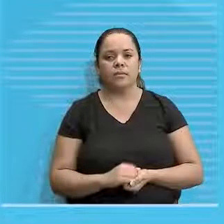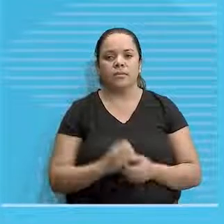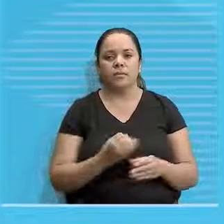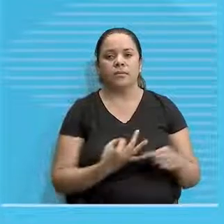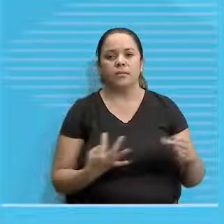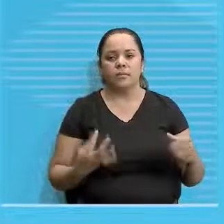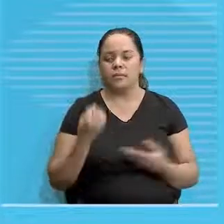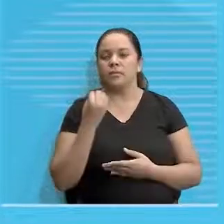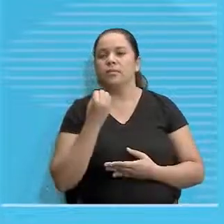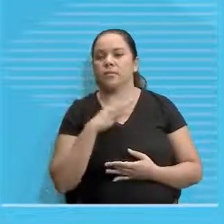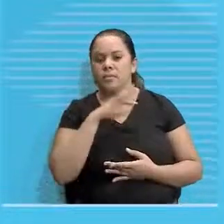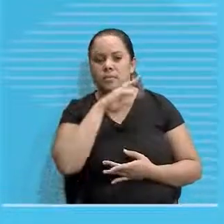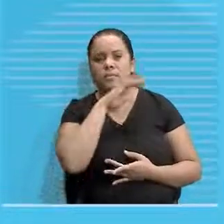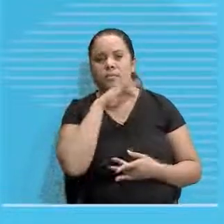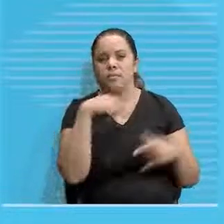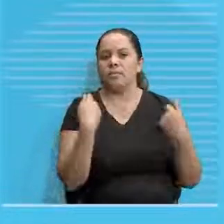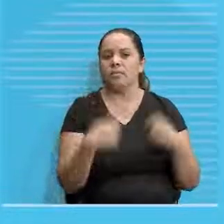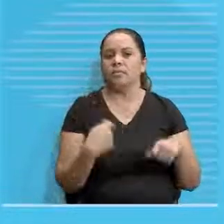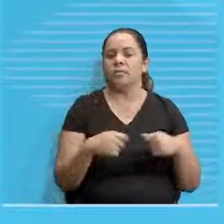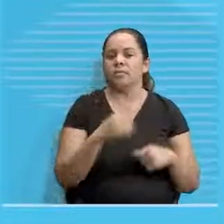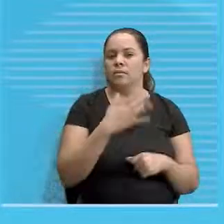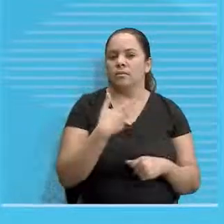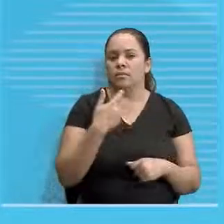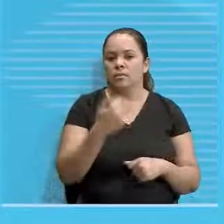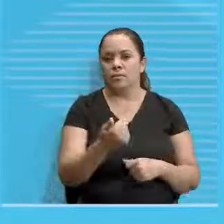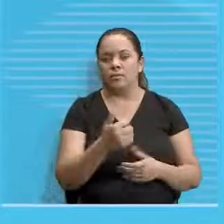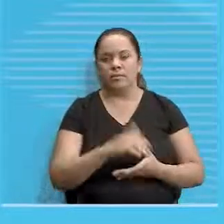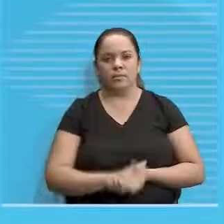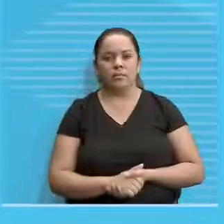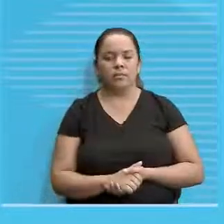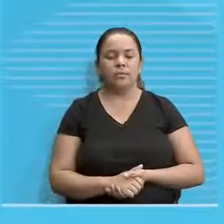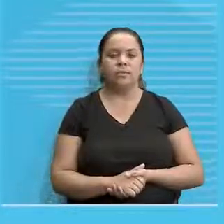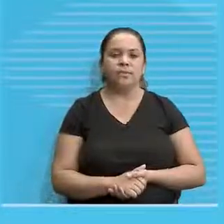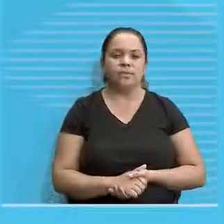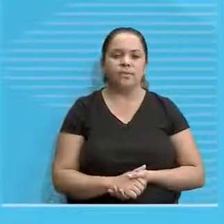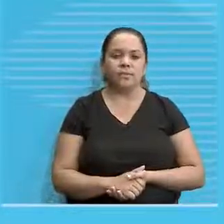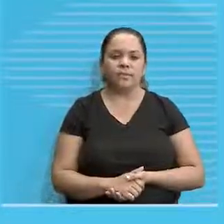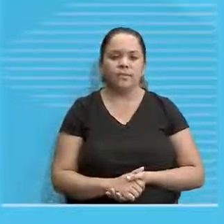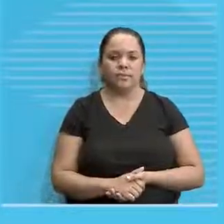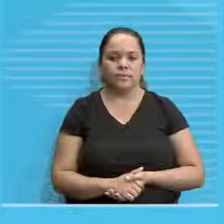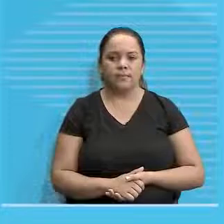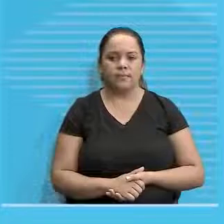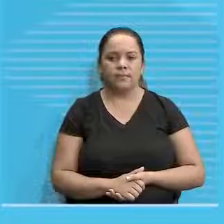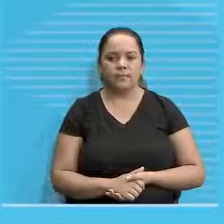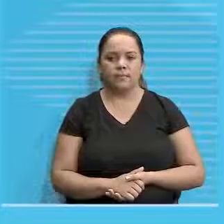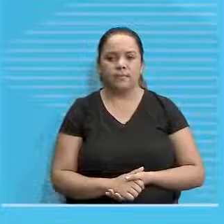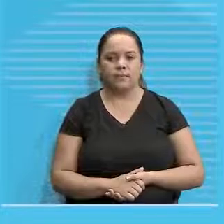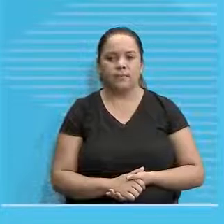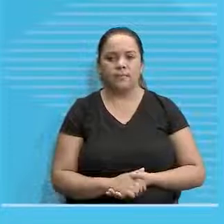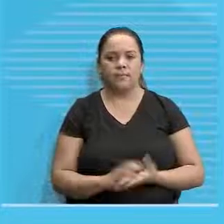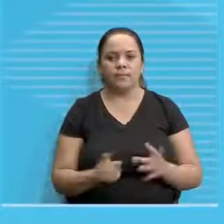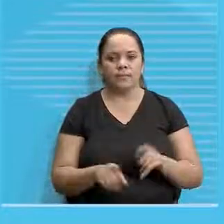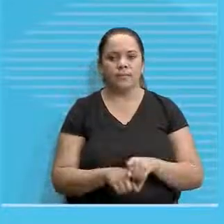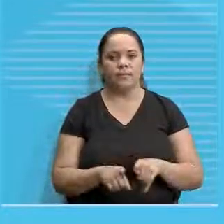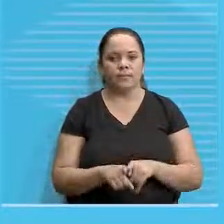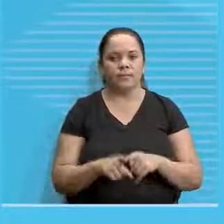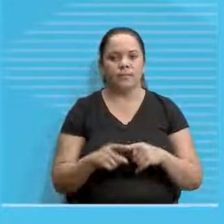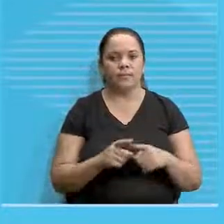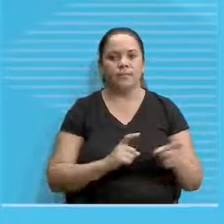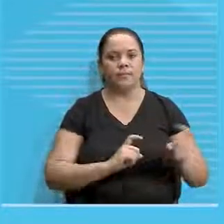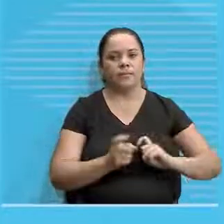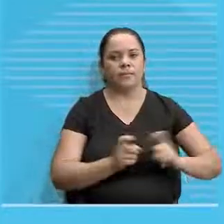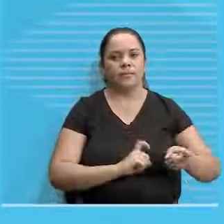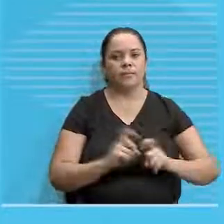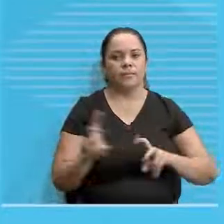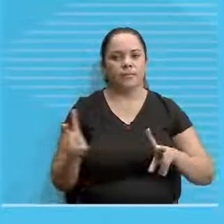que você identifica que não te ajuda, né, tanto. A gente falou também sobre a ideia